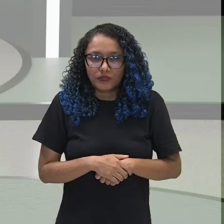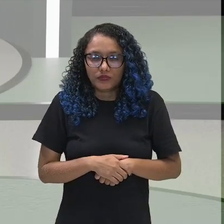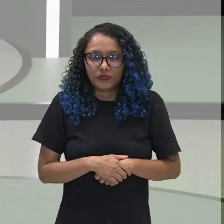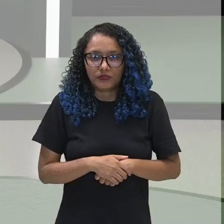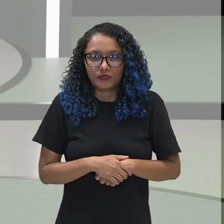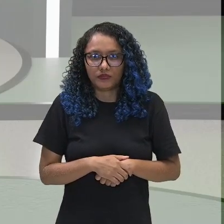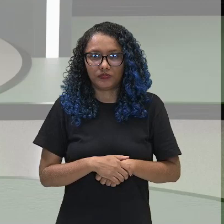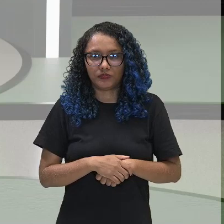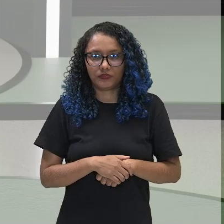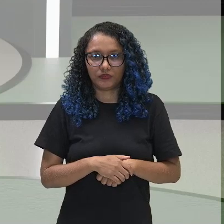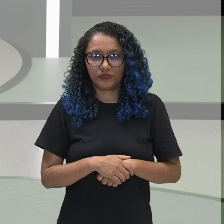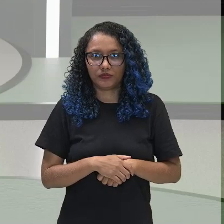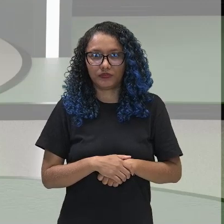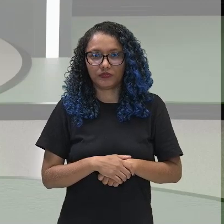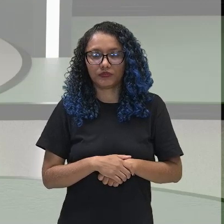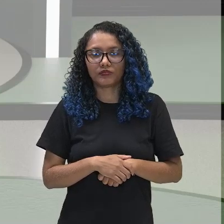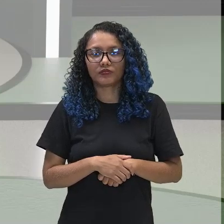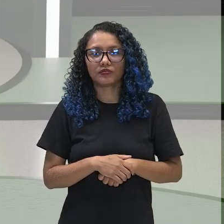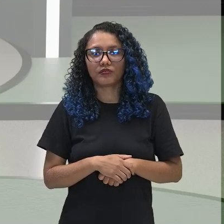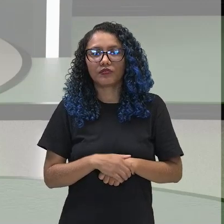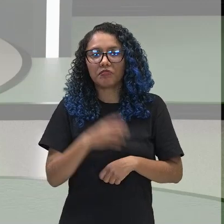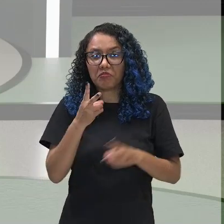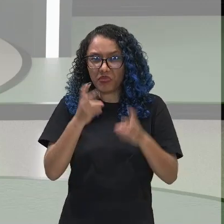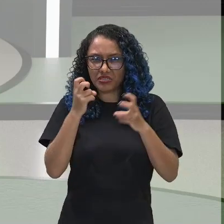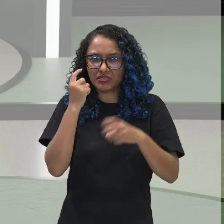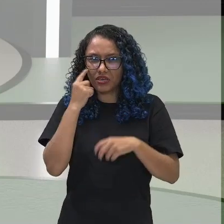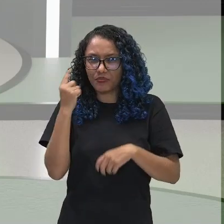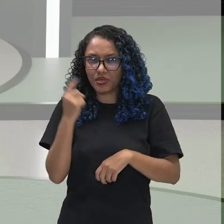aí ocorrendo, tá vendo? Olha lá,